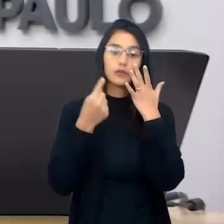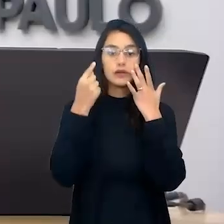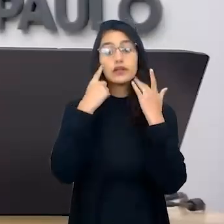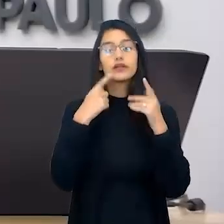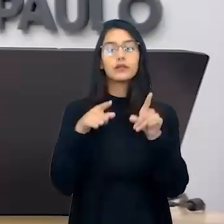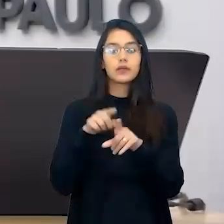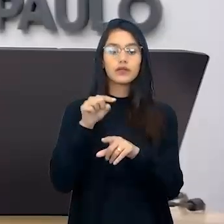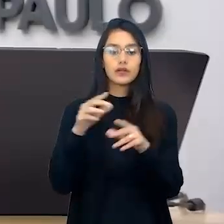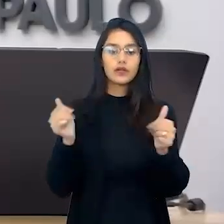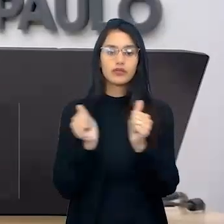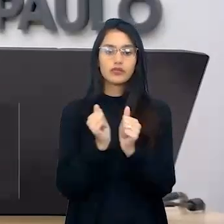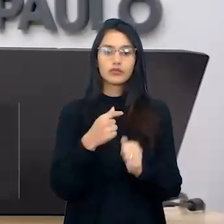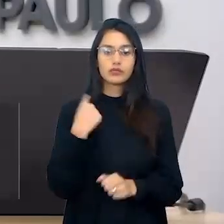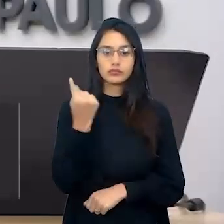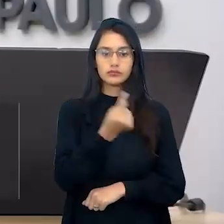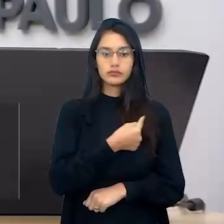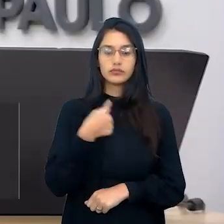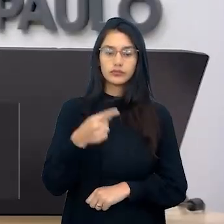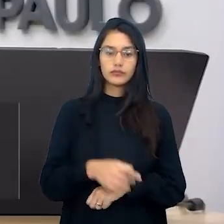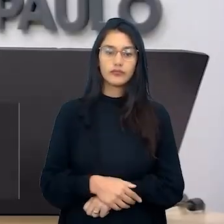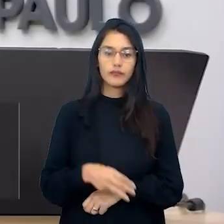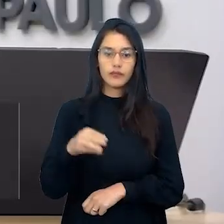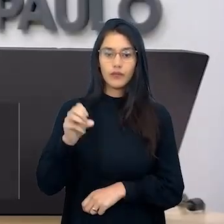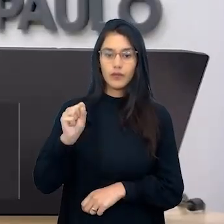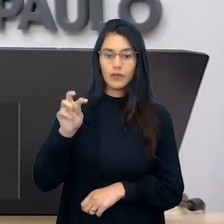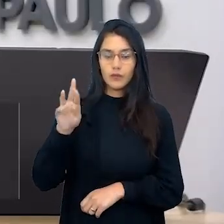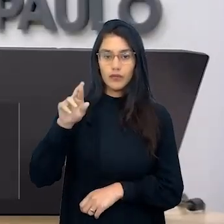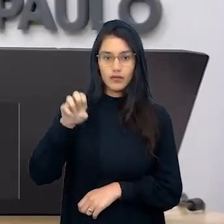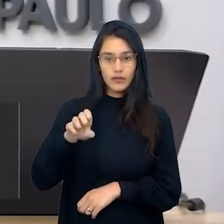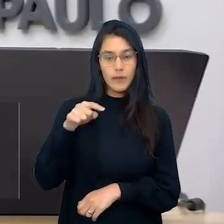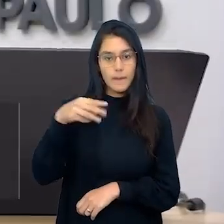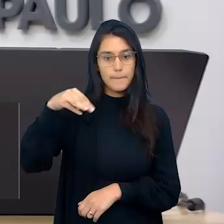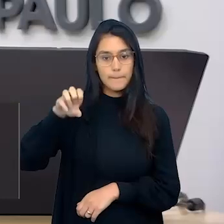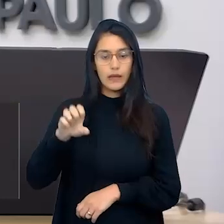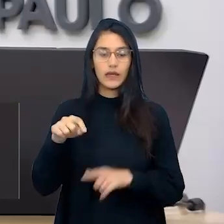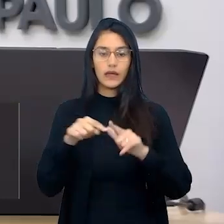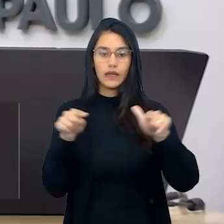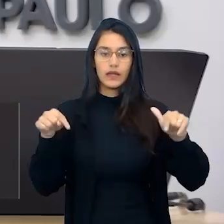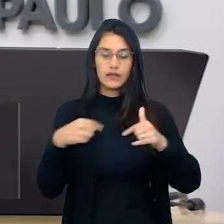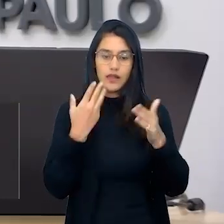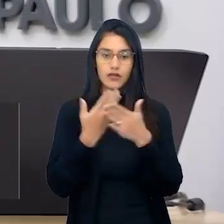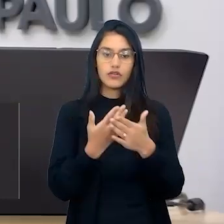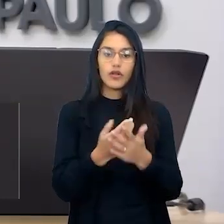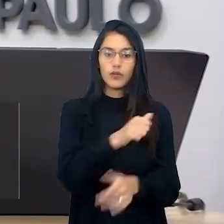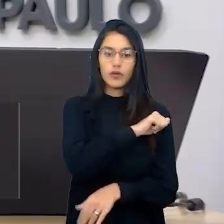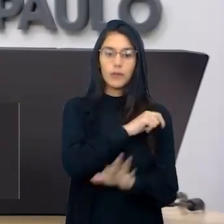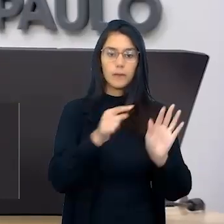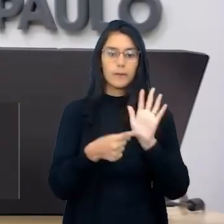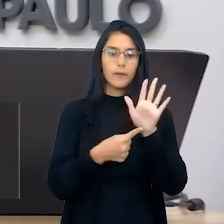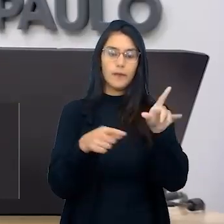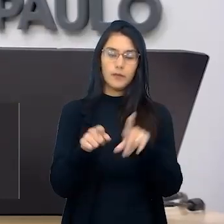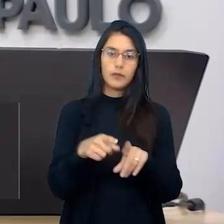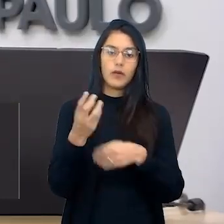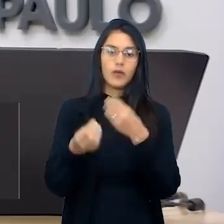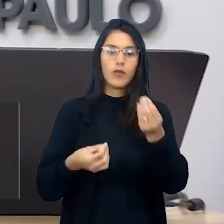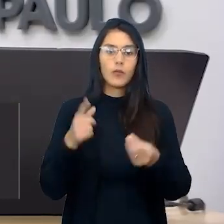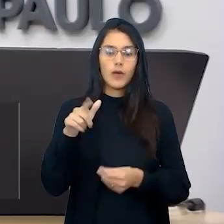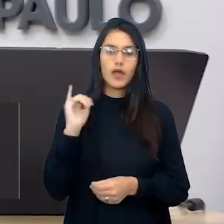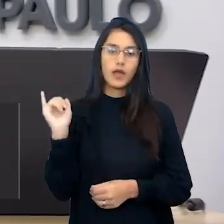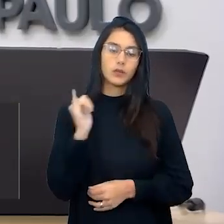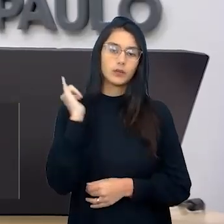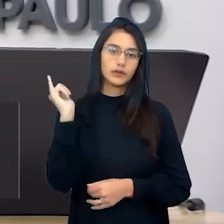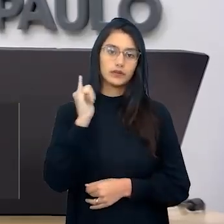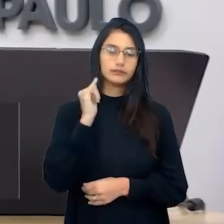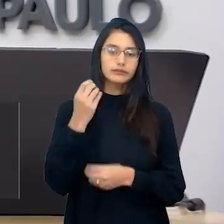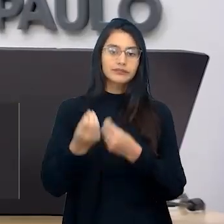que vocês estão junto com nós. Então, esse Mostre-me, e na sala de aula e com o estudante, esse Mostre-me é o quanto eles são importantes,